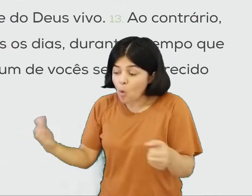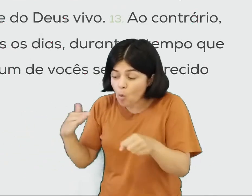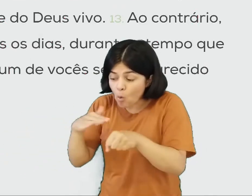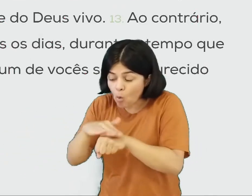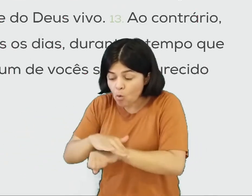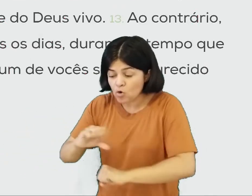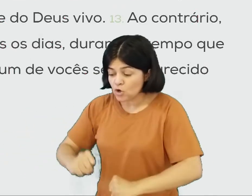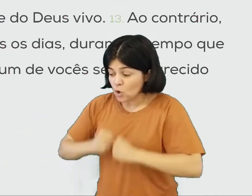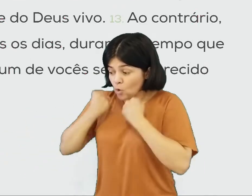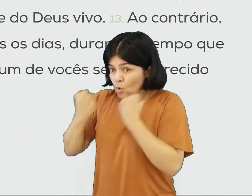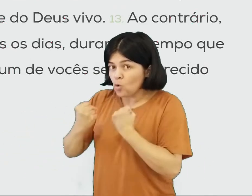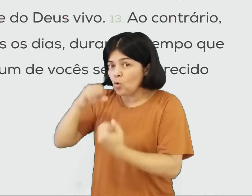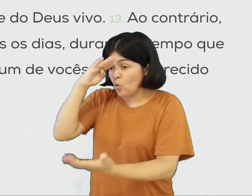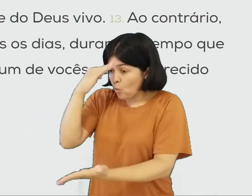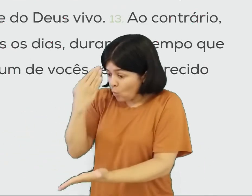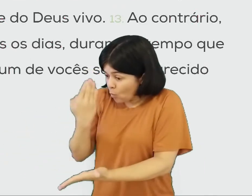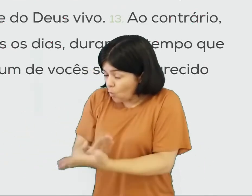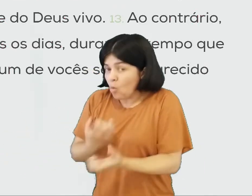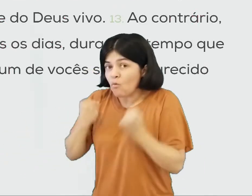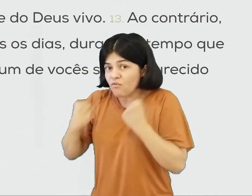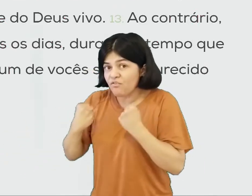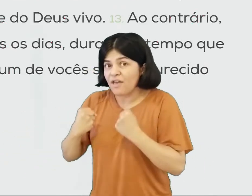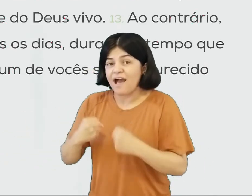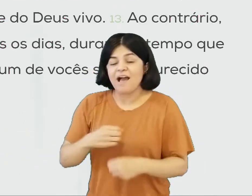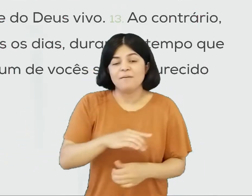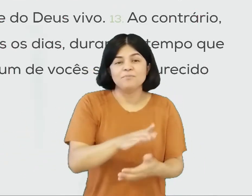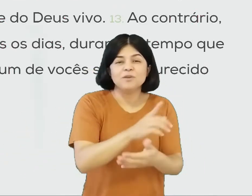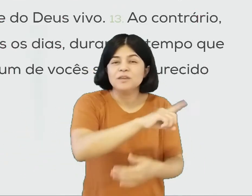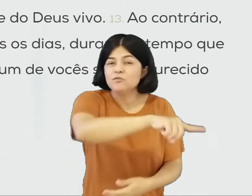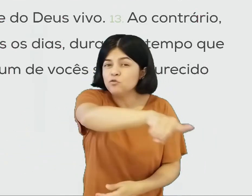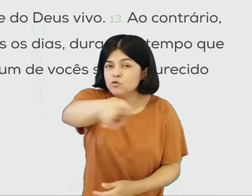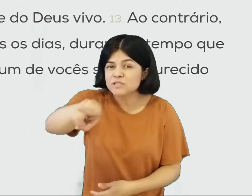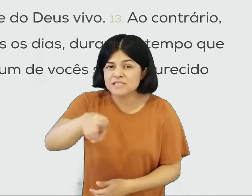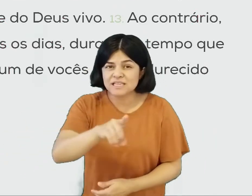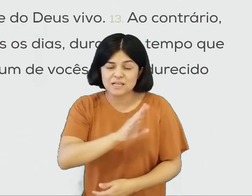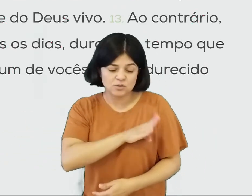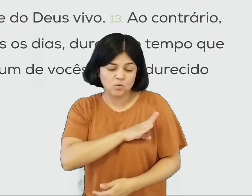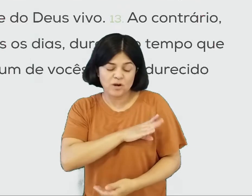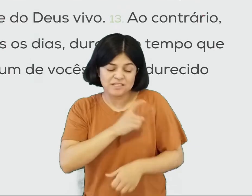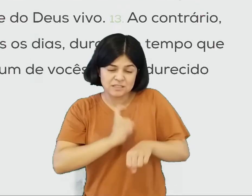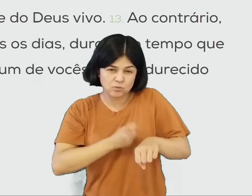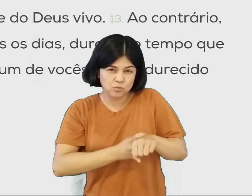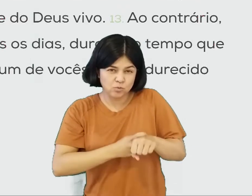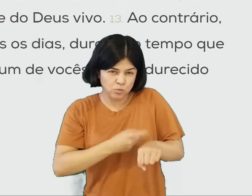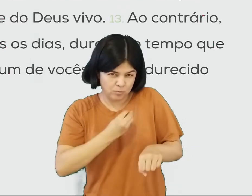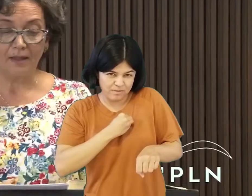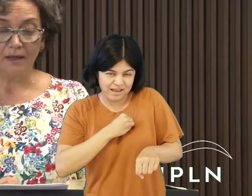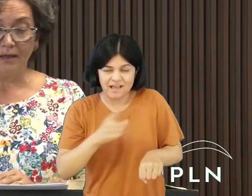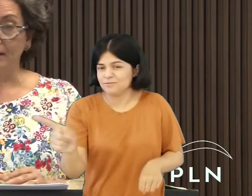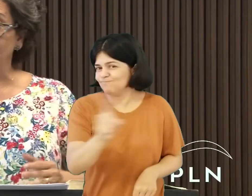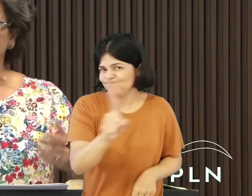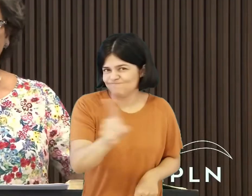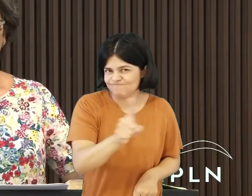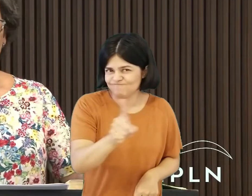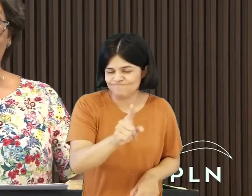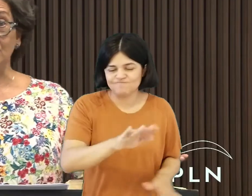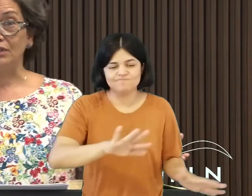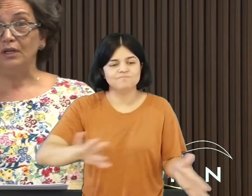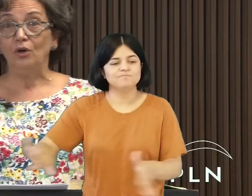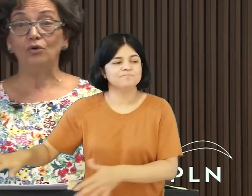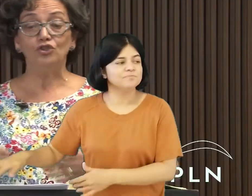que nenhum de vocês seja endurecido pelo pecado.